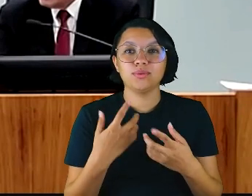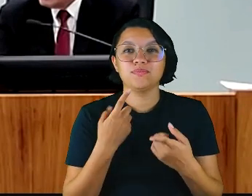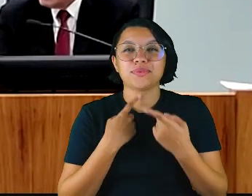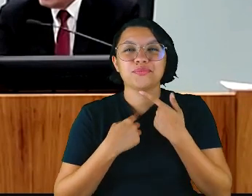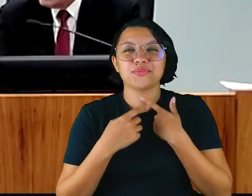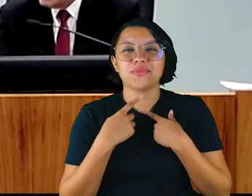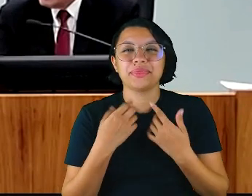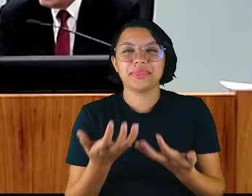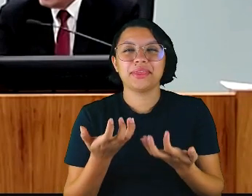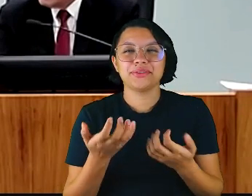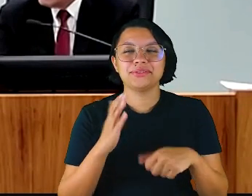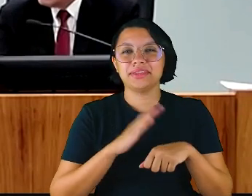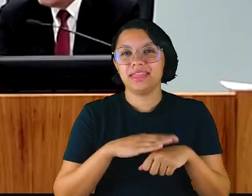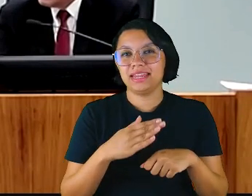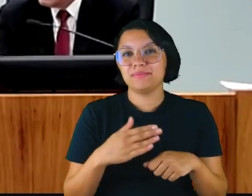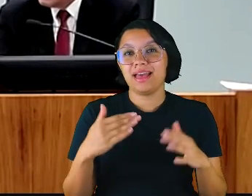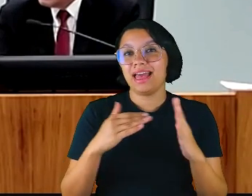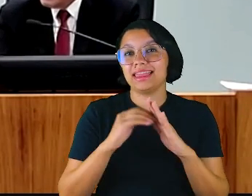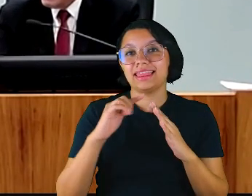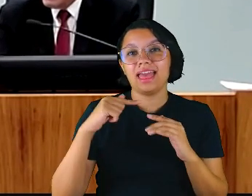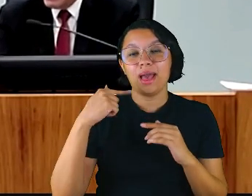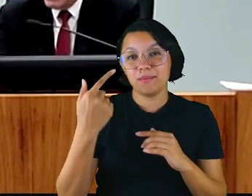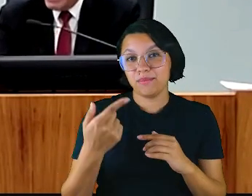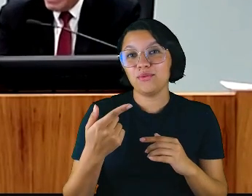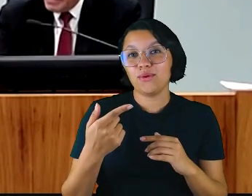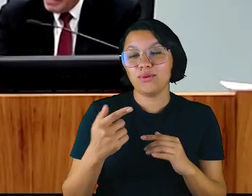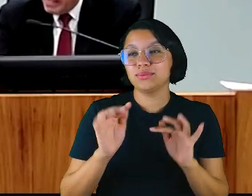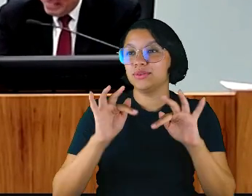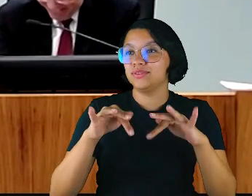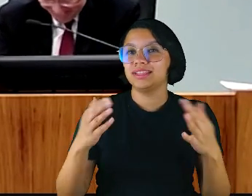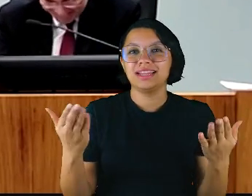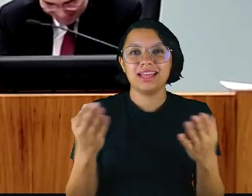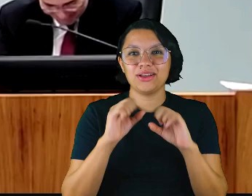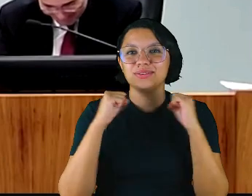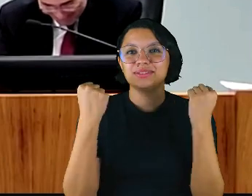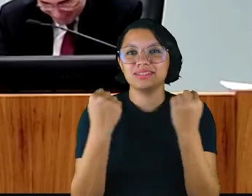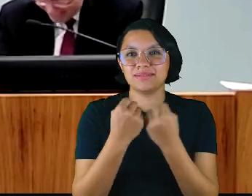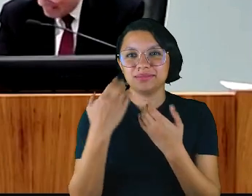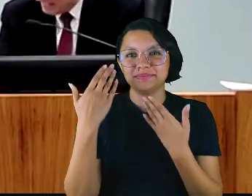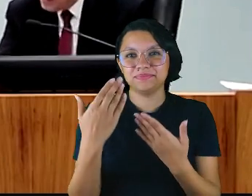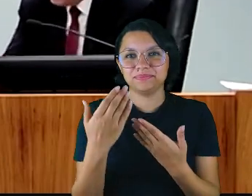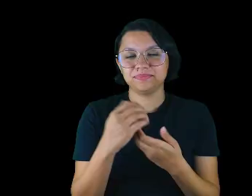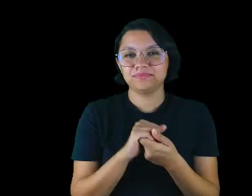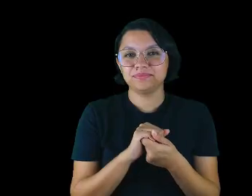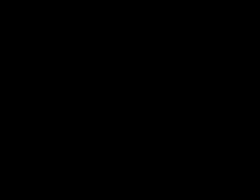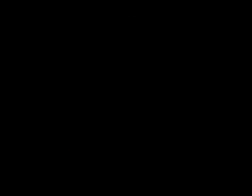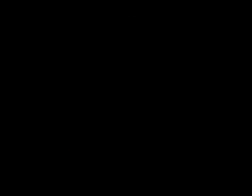gostinho de querer mais, até a próxima. Muito obrigado e eu declaro então encerrado o nosso seminário.